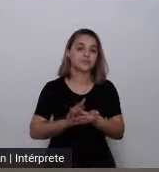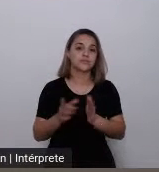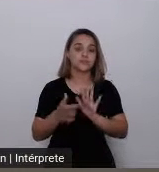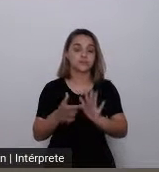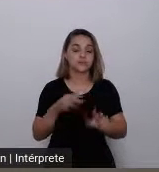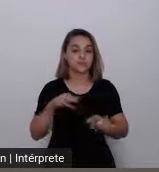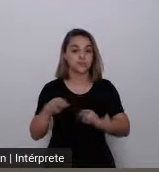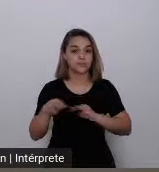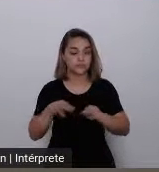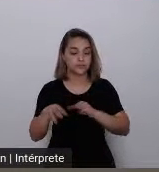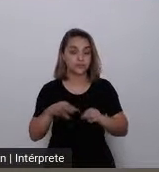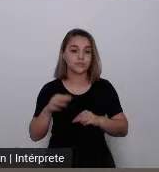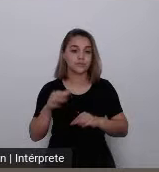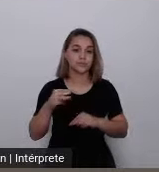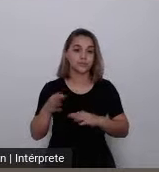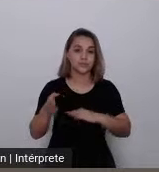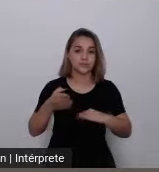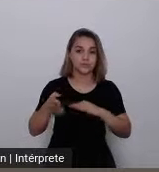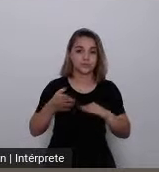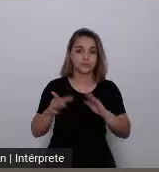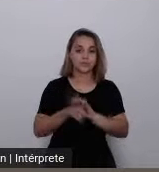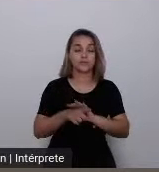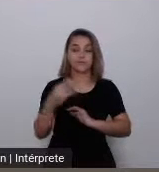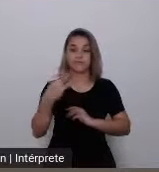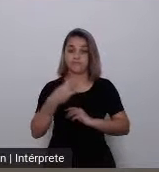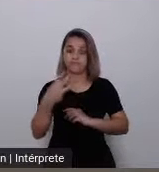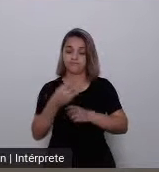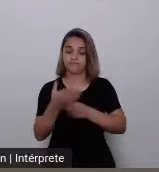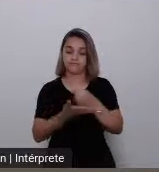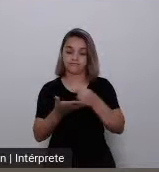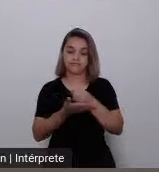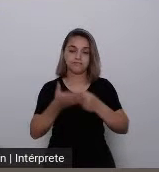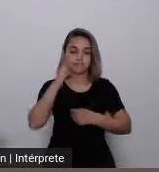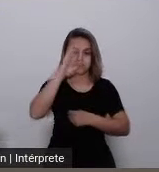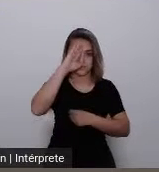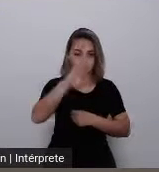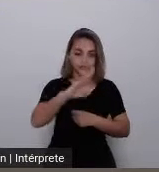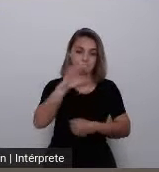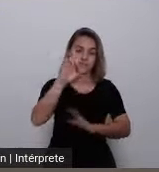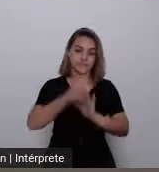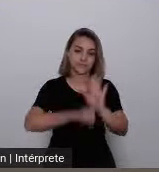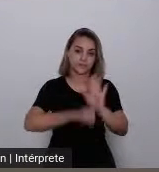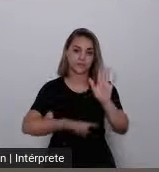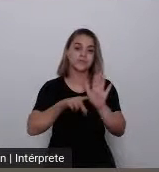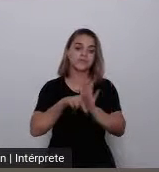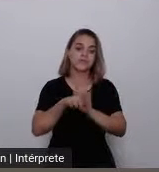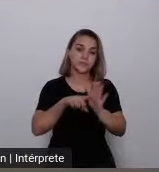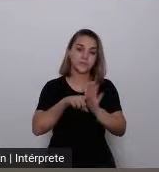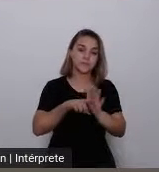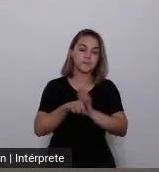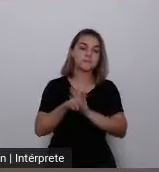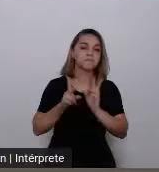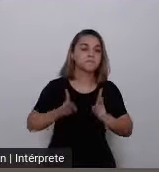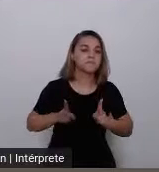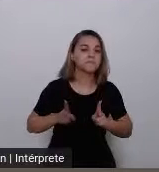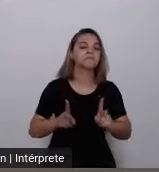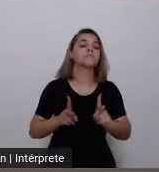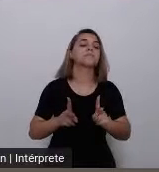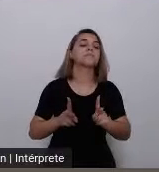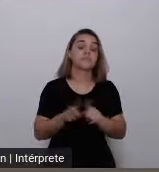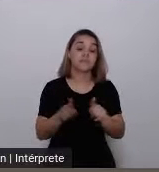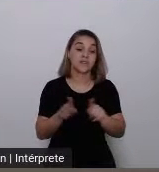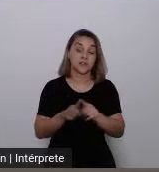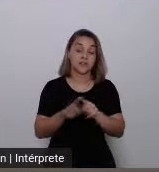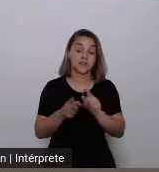ver, a fusão de três princípios fundamentais. O direito permanente à pesquisa estética, a atualização da